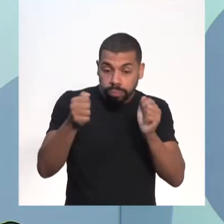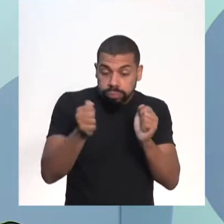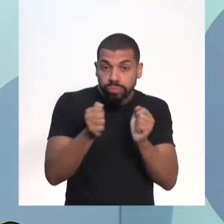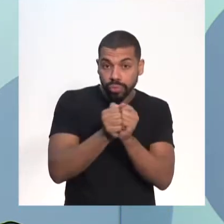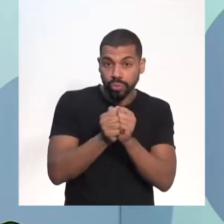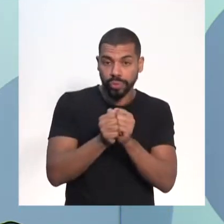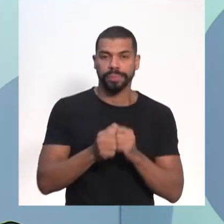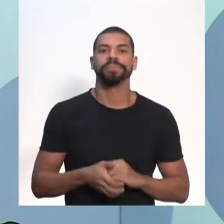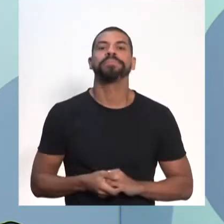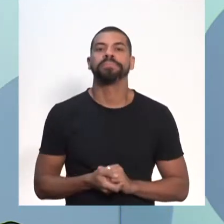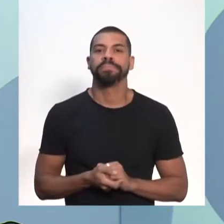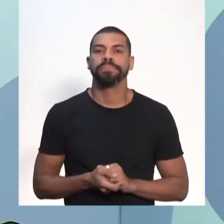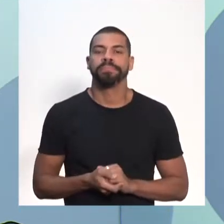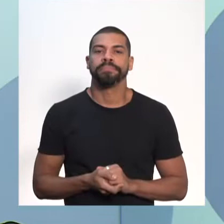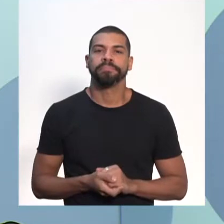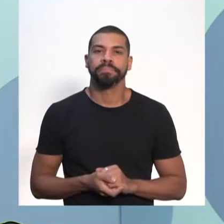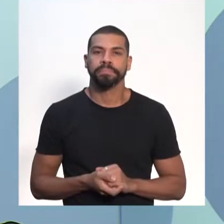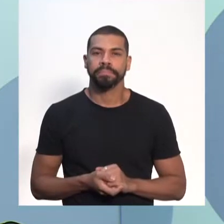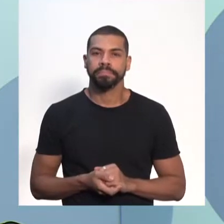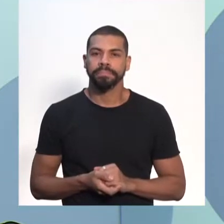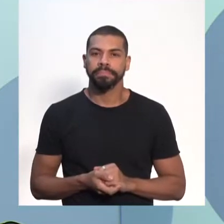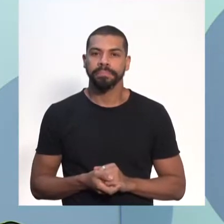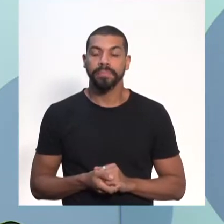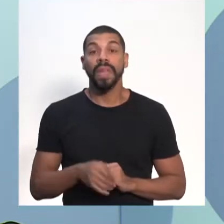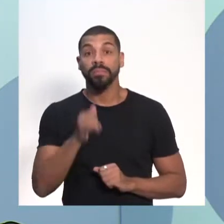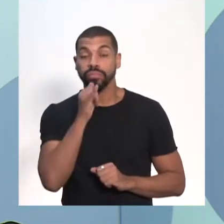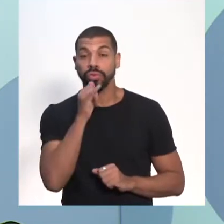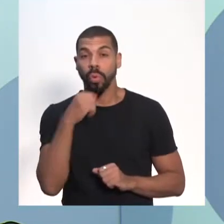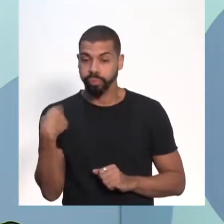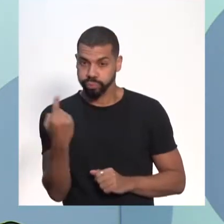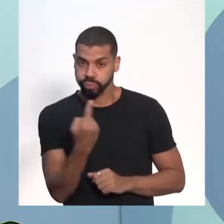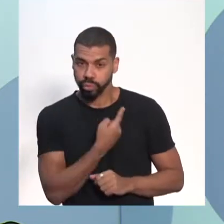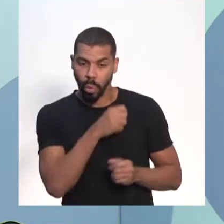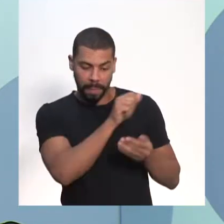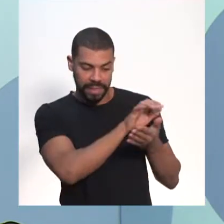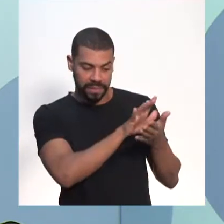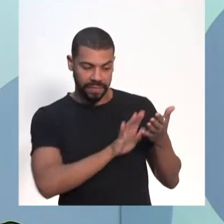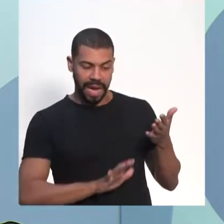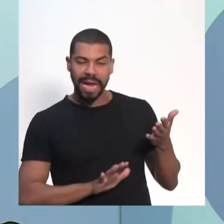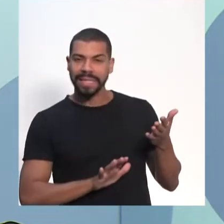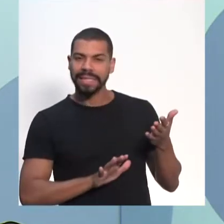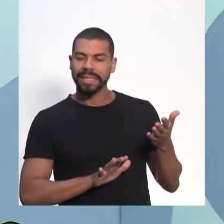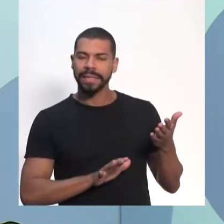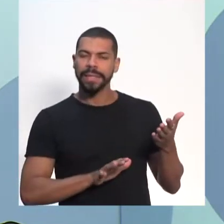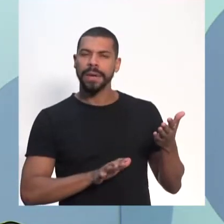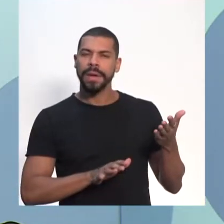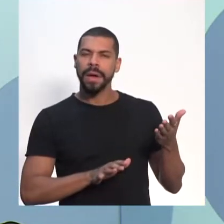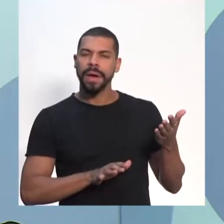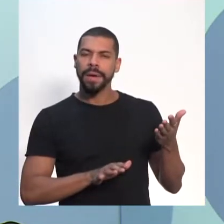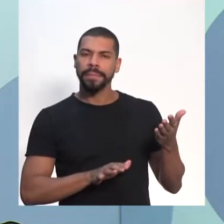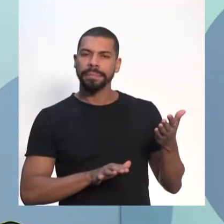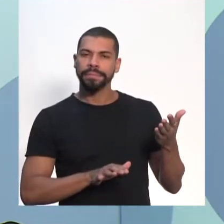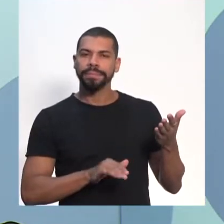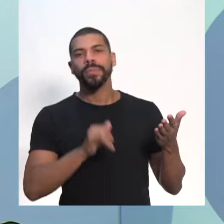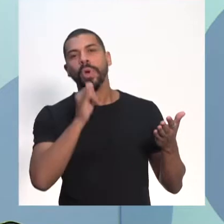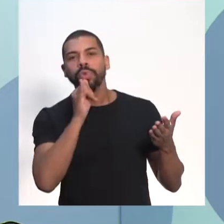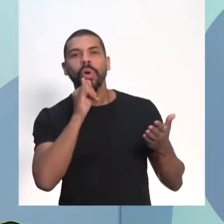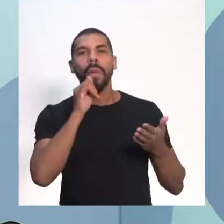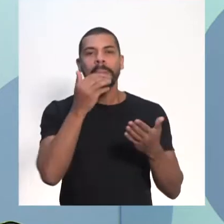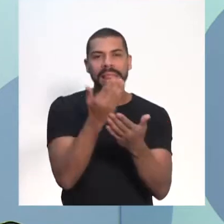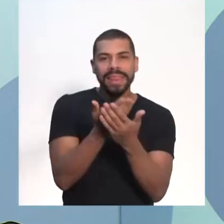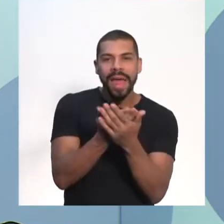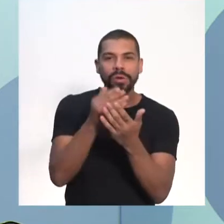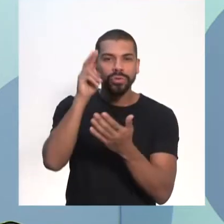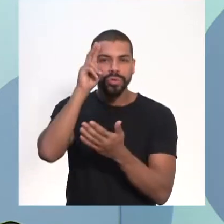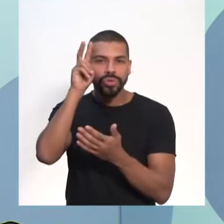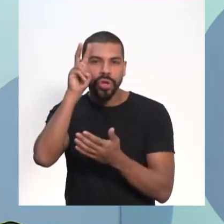esses materiais, nesse momento. Então, a gente fez esse exercício para que as áreas de História, Geografia e